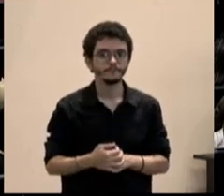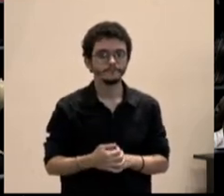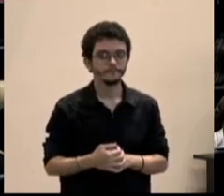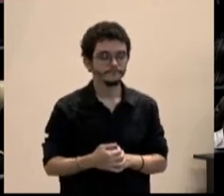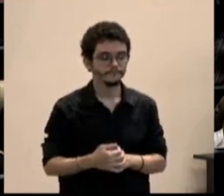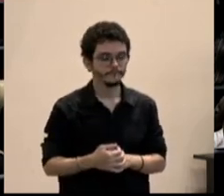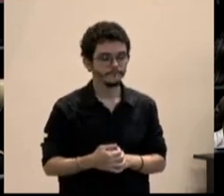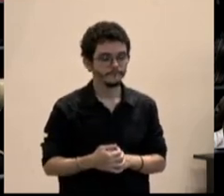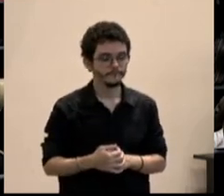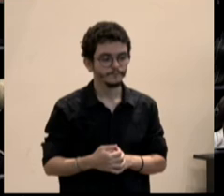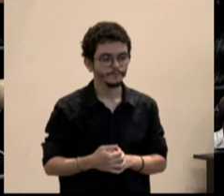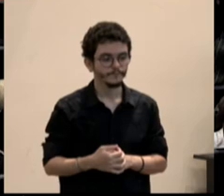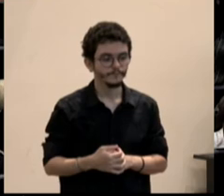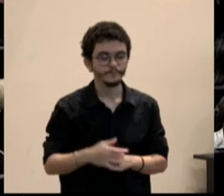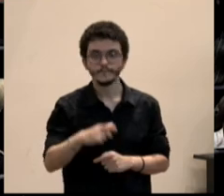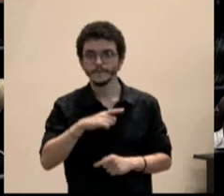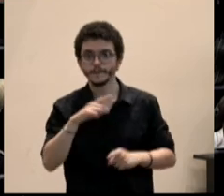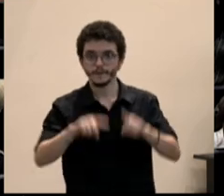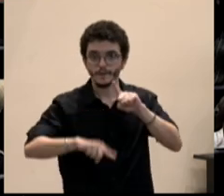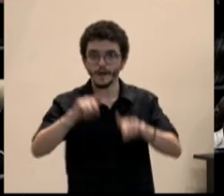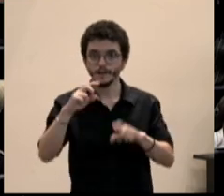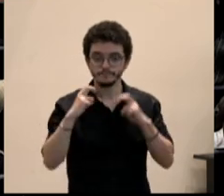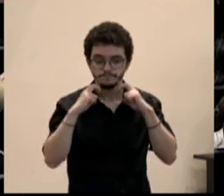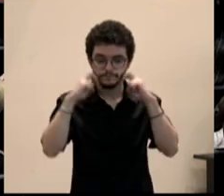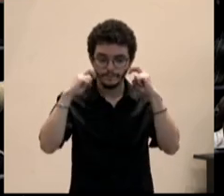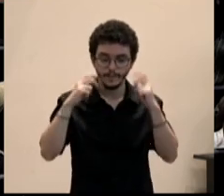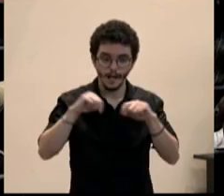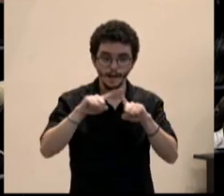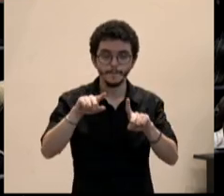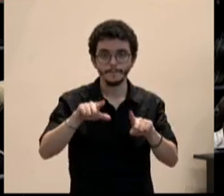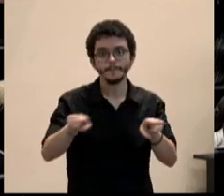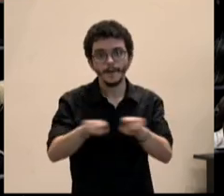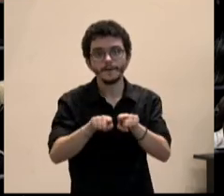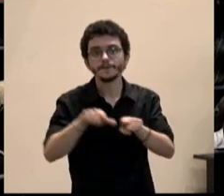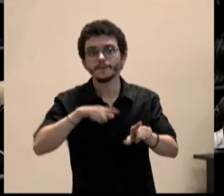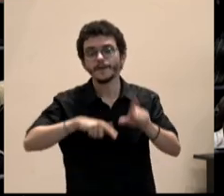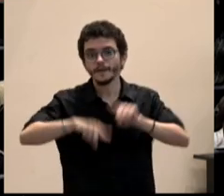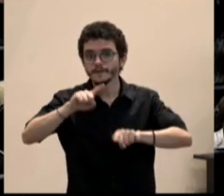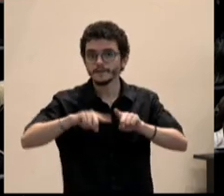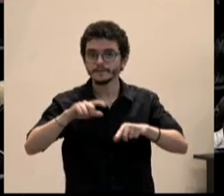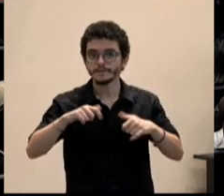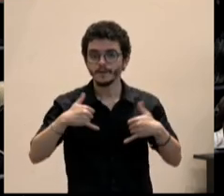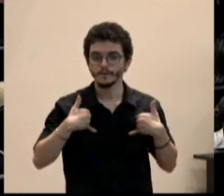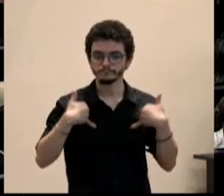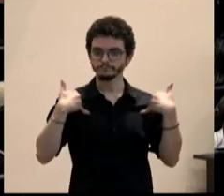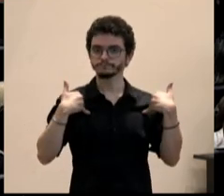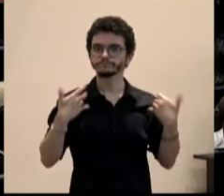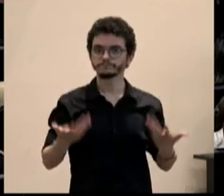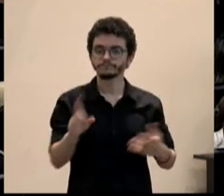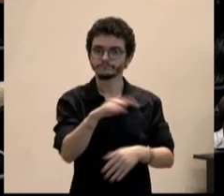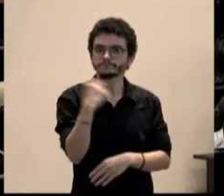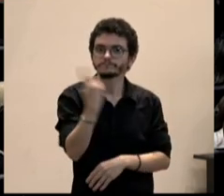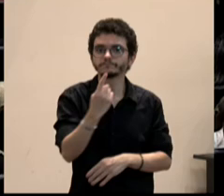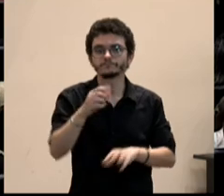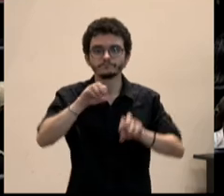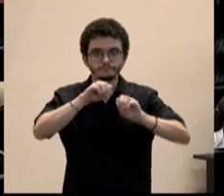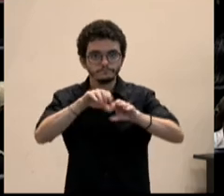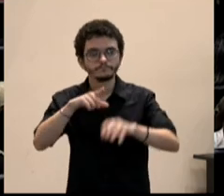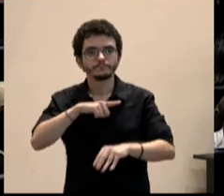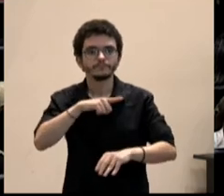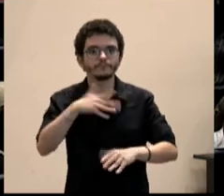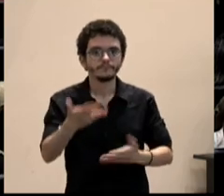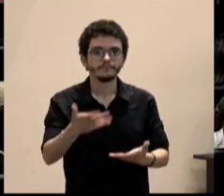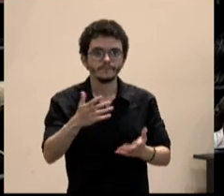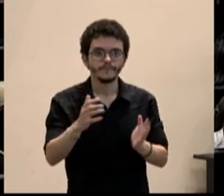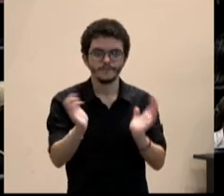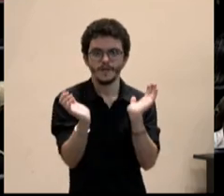professor? Tem coisas que nos envergonham, mas tem coisas que nos orgulham. Então, nós, na educação, a gente tem um timaço